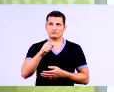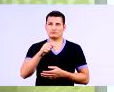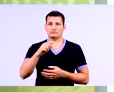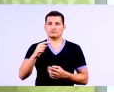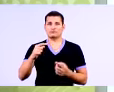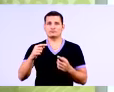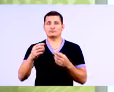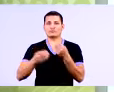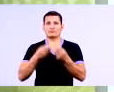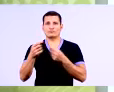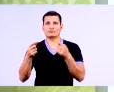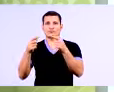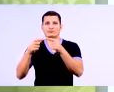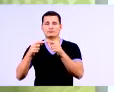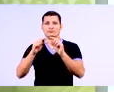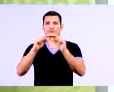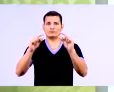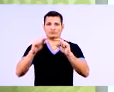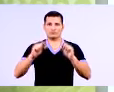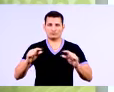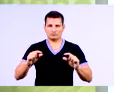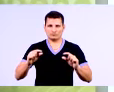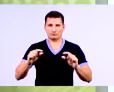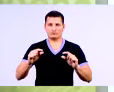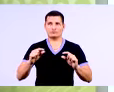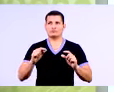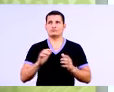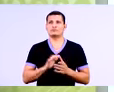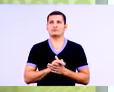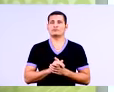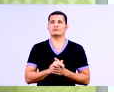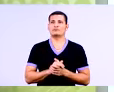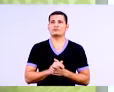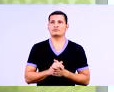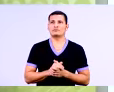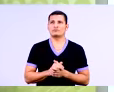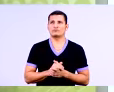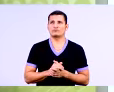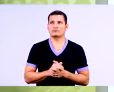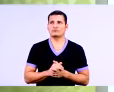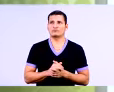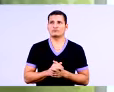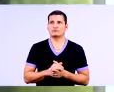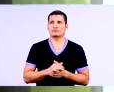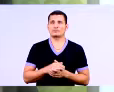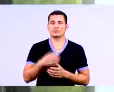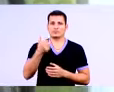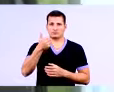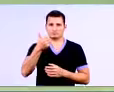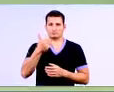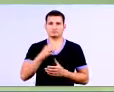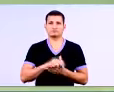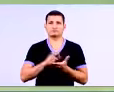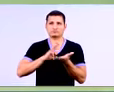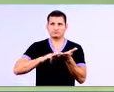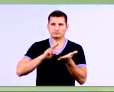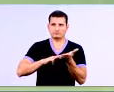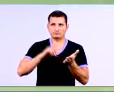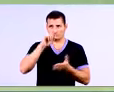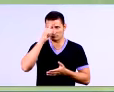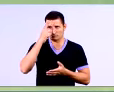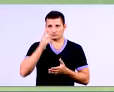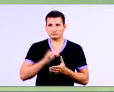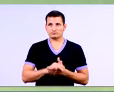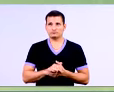um formulário ou a um evento, a uma ação realizada pelo usuário. Vamos ao primeiro item, criar um método.